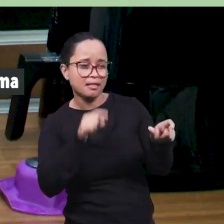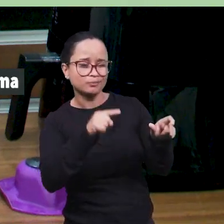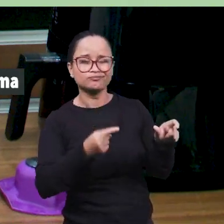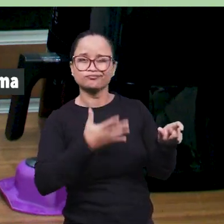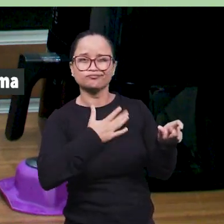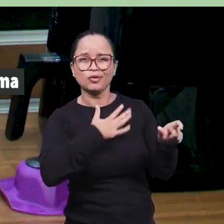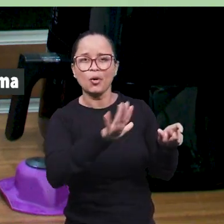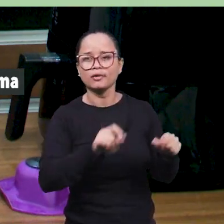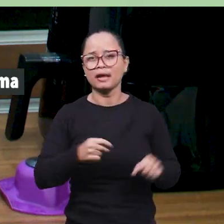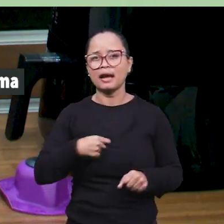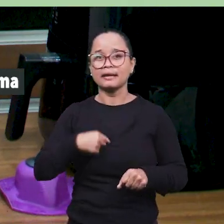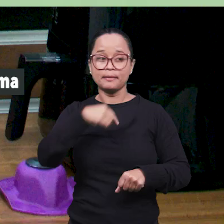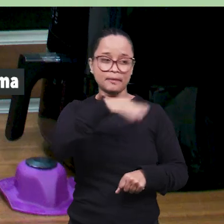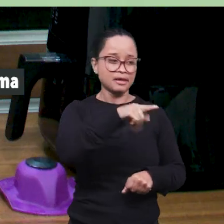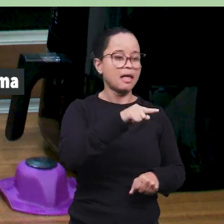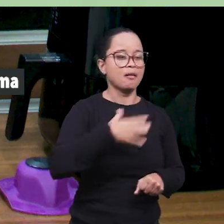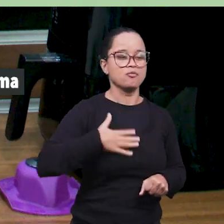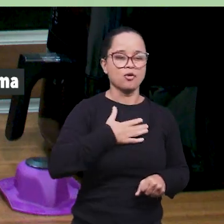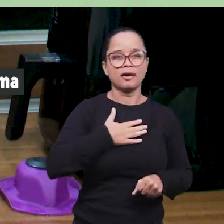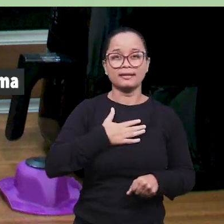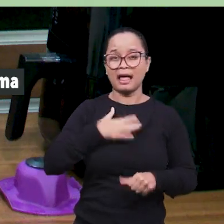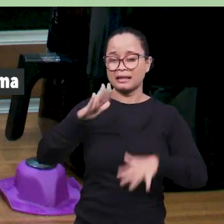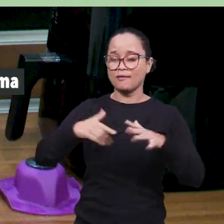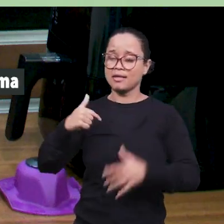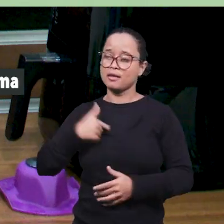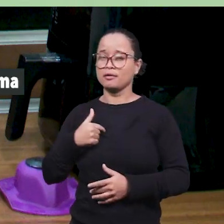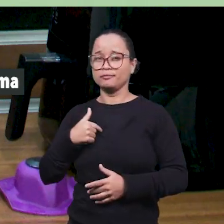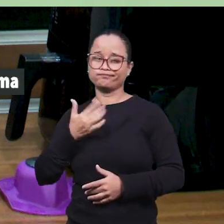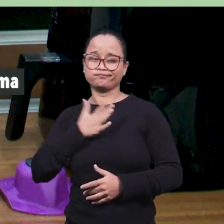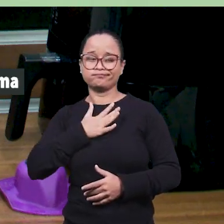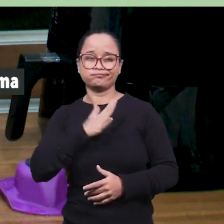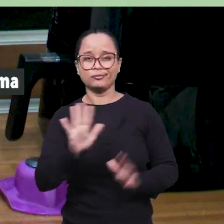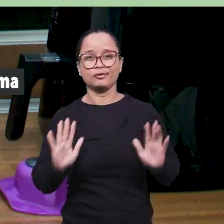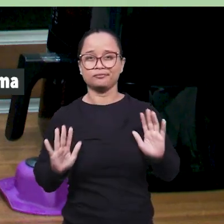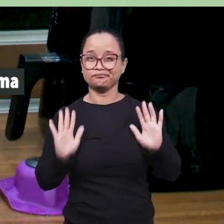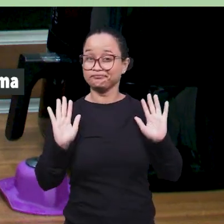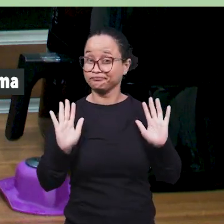Ana, e aquilo que mais agrada a Ana pode não me agradar.